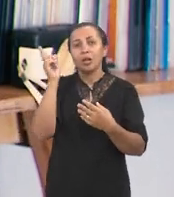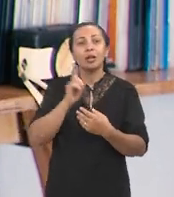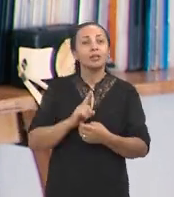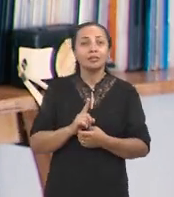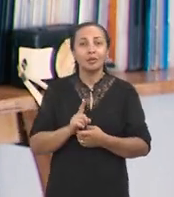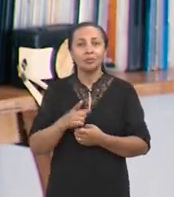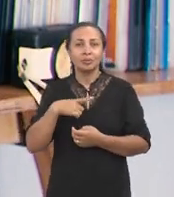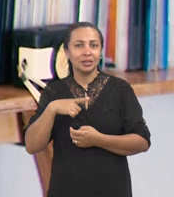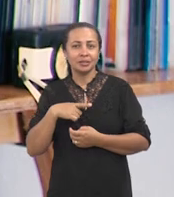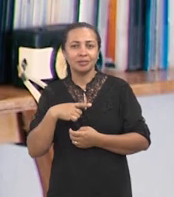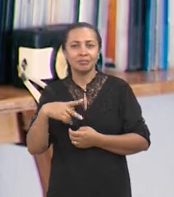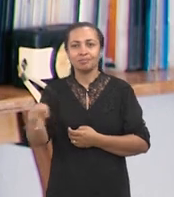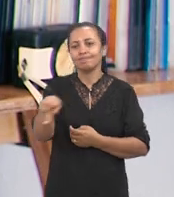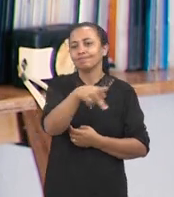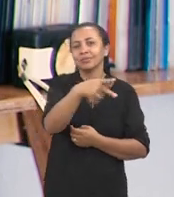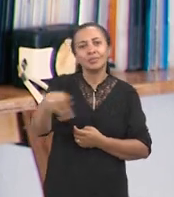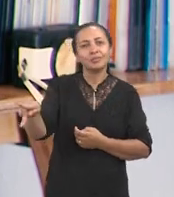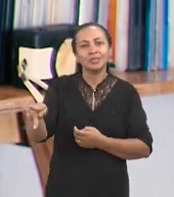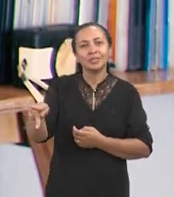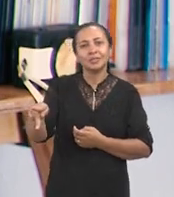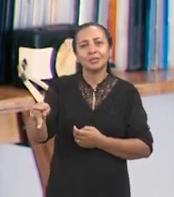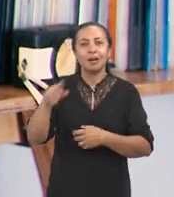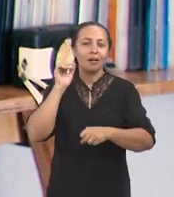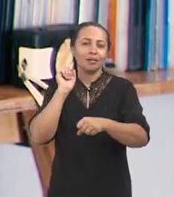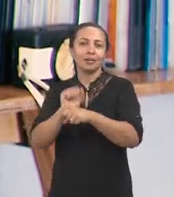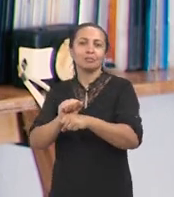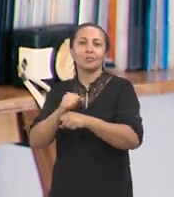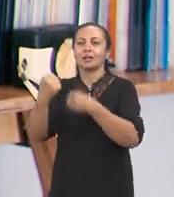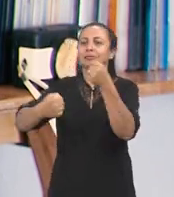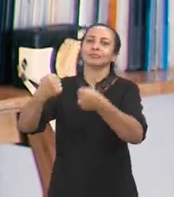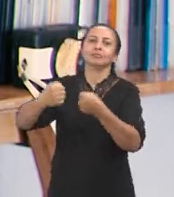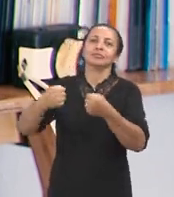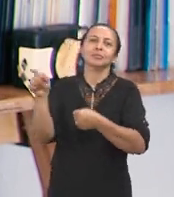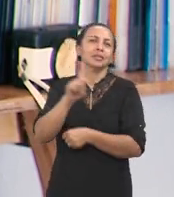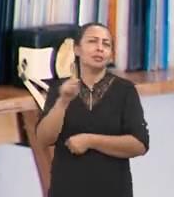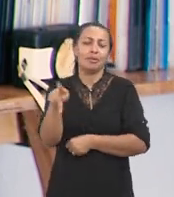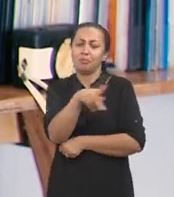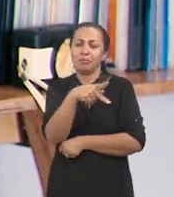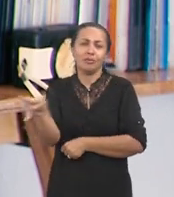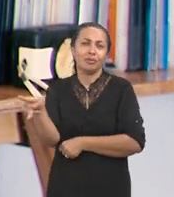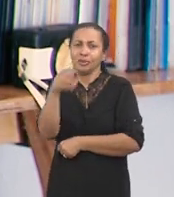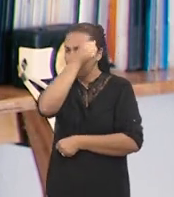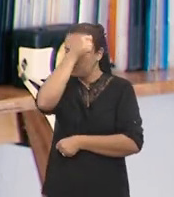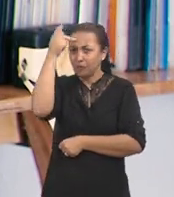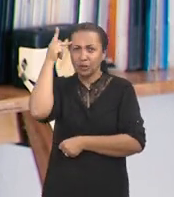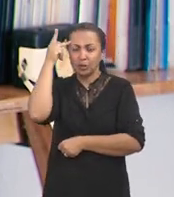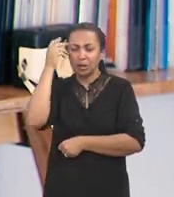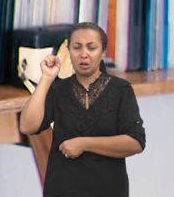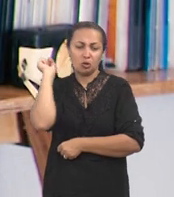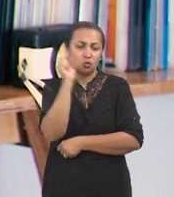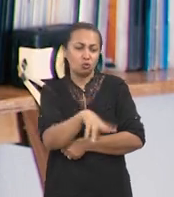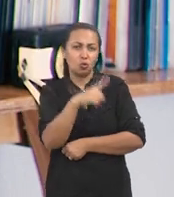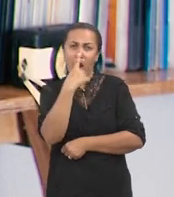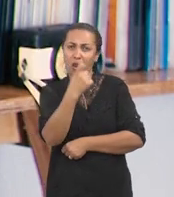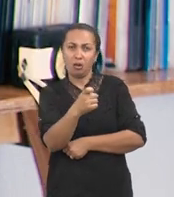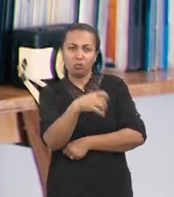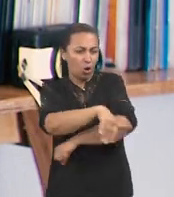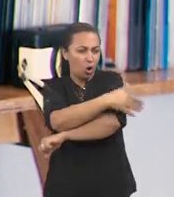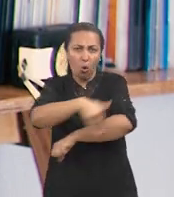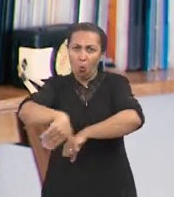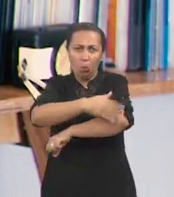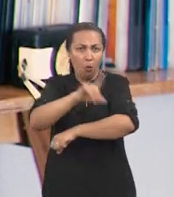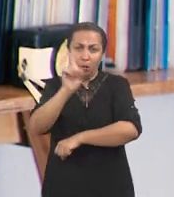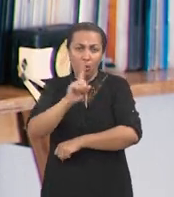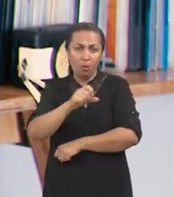o que eu dizia não é o prefeito que estaciona na calçada que é calçada não é o prefeito que jogam lixo na rua então